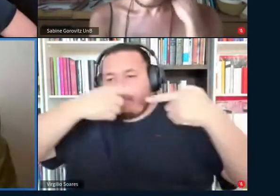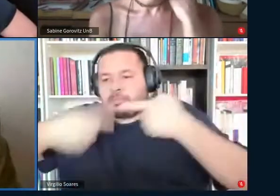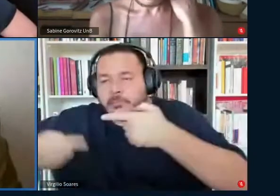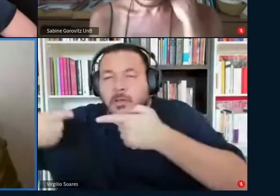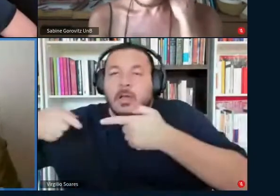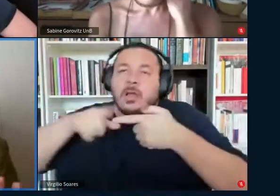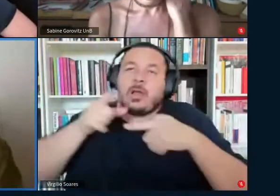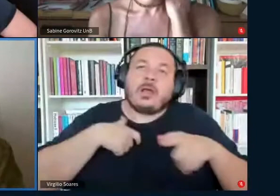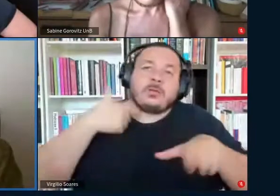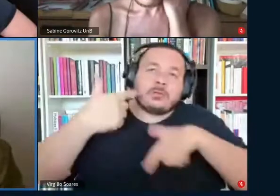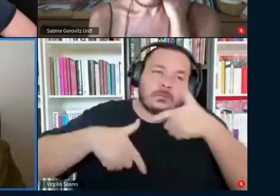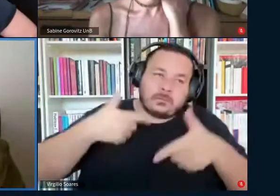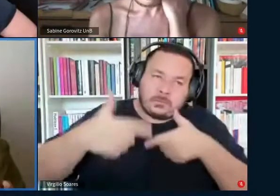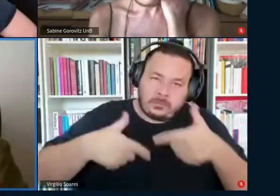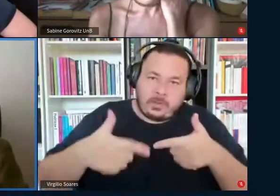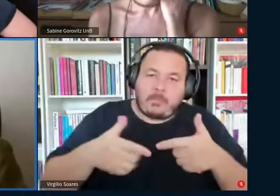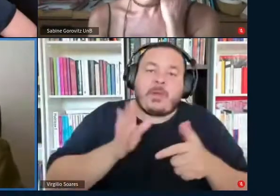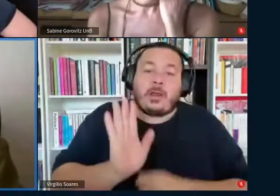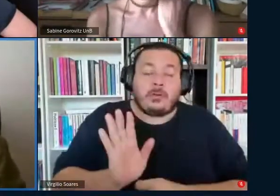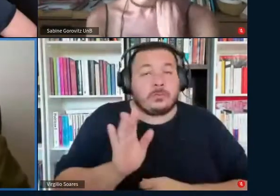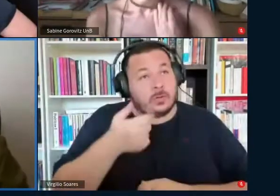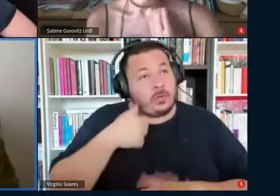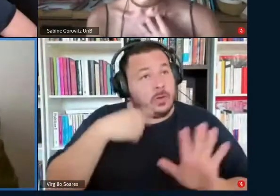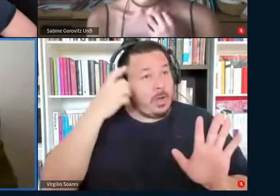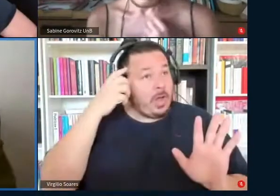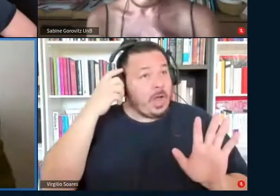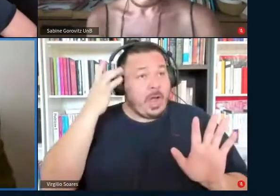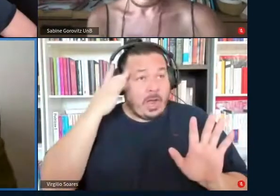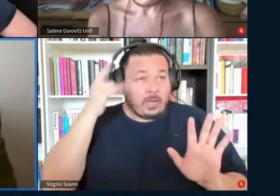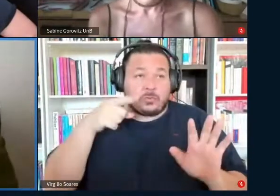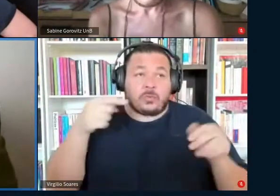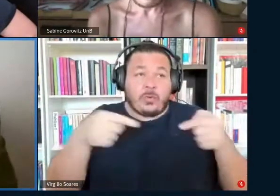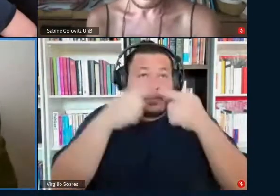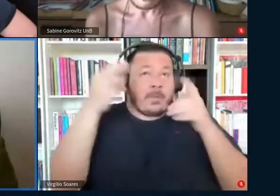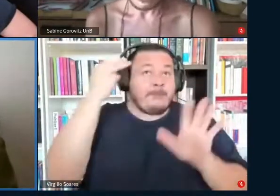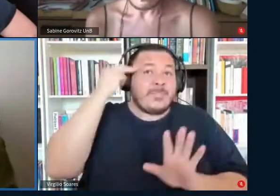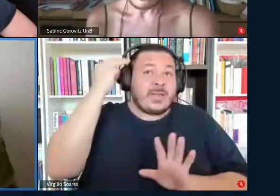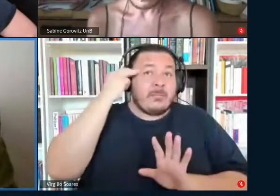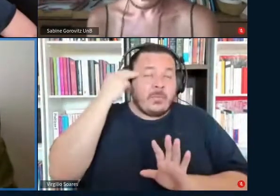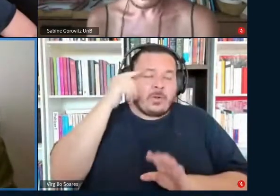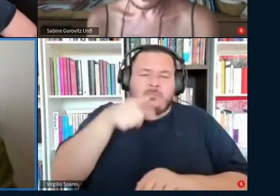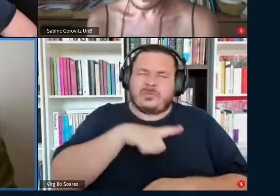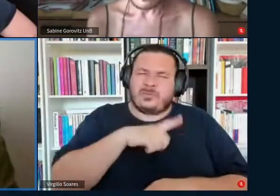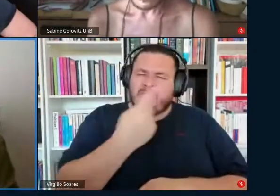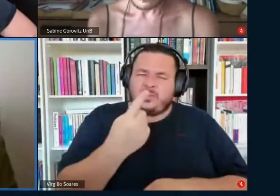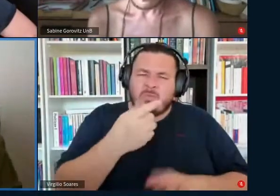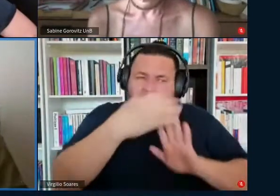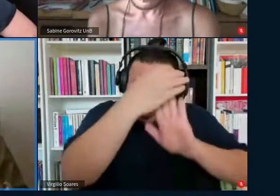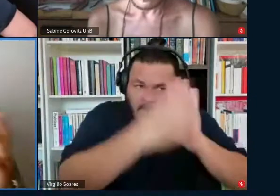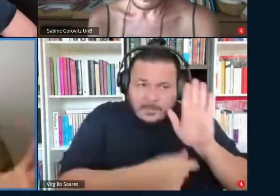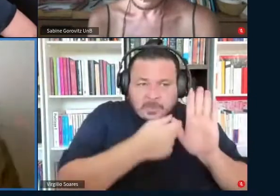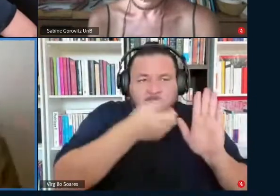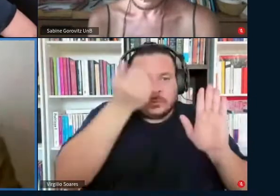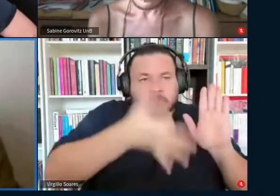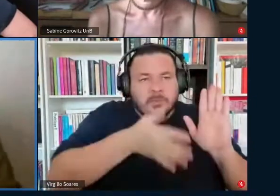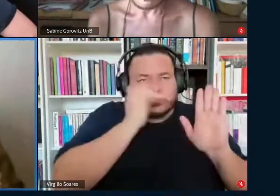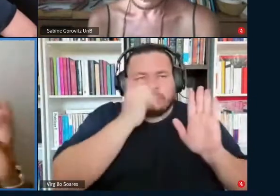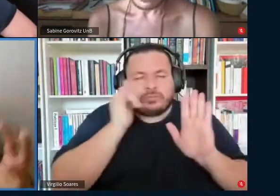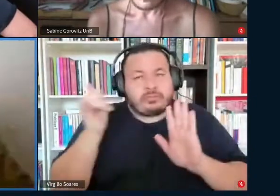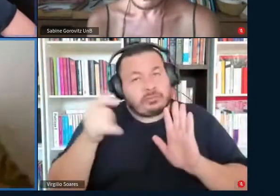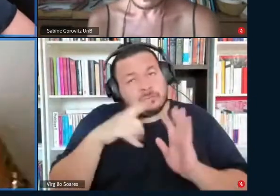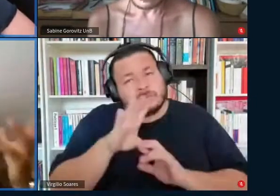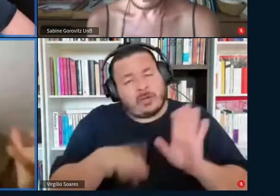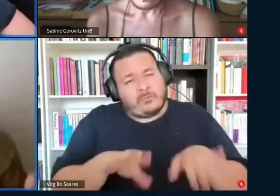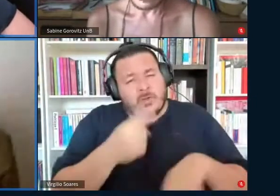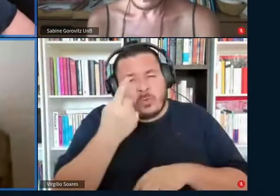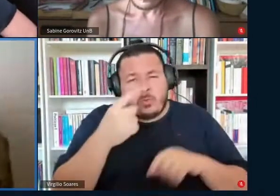da narrativa histórica da memória do seu objeto. Você traz isso, você tem um capítulo narrando sobre isso. Então, talvez um parágrafo ou